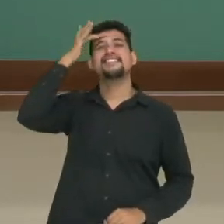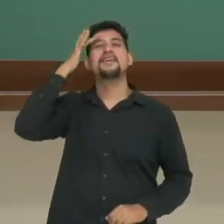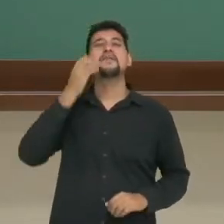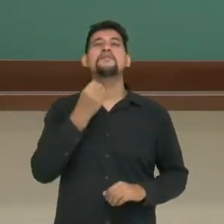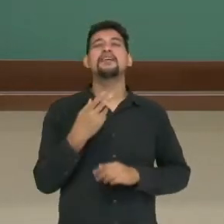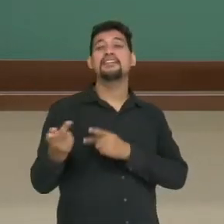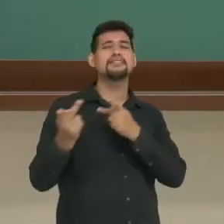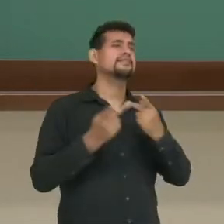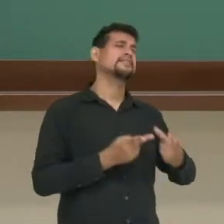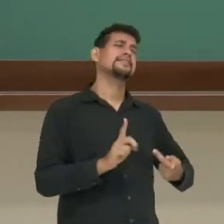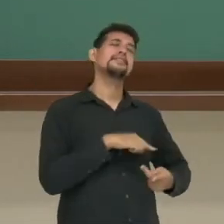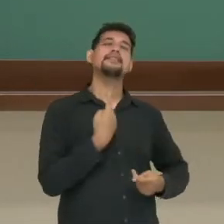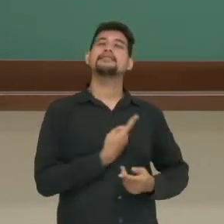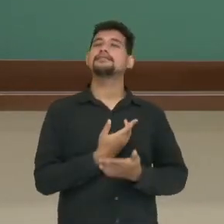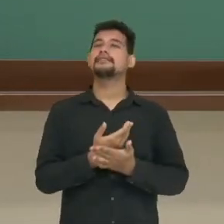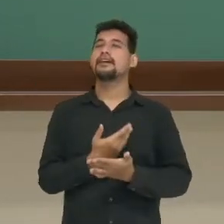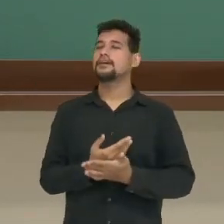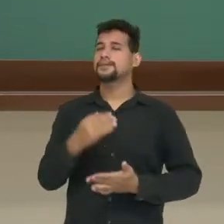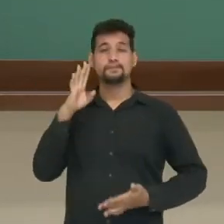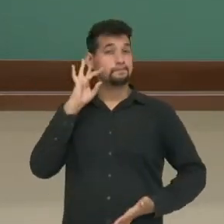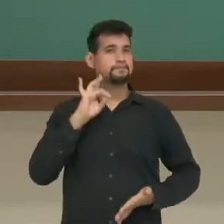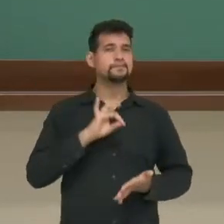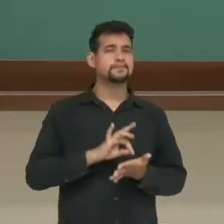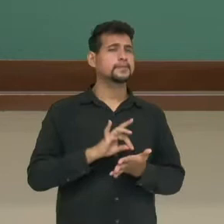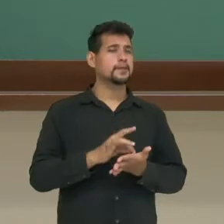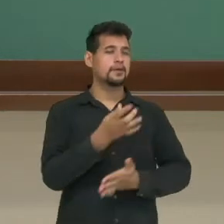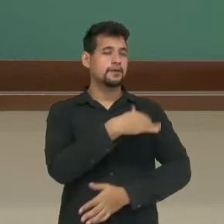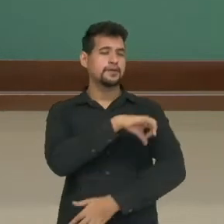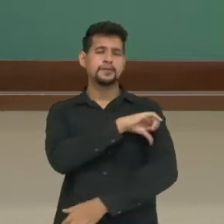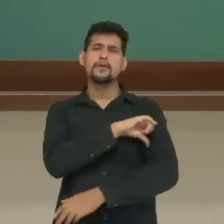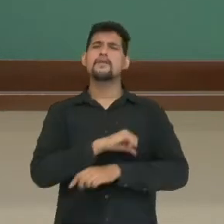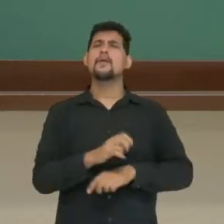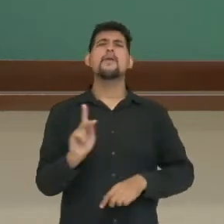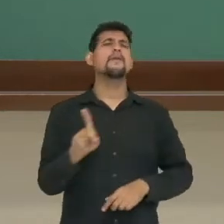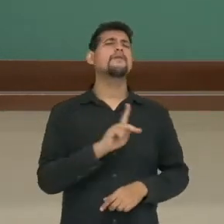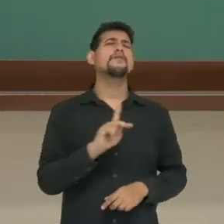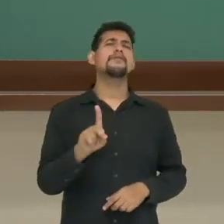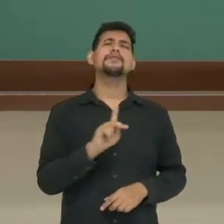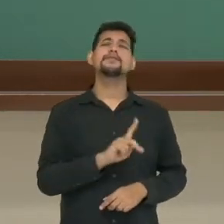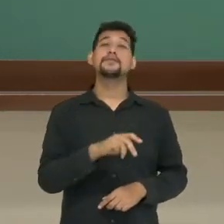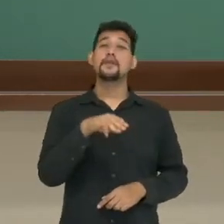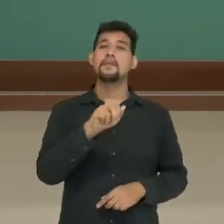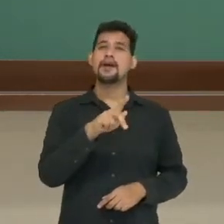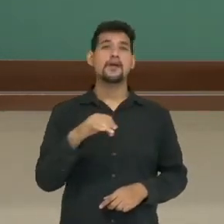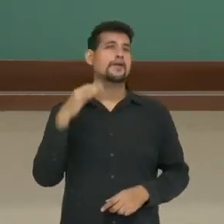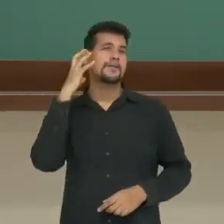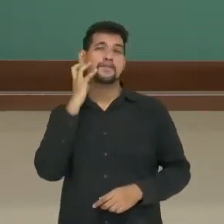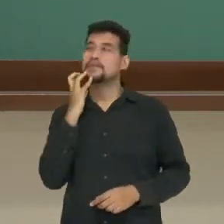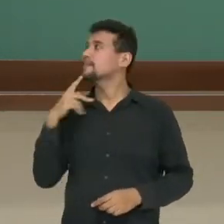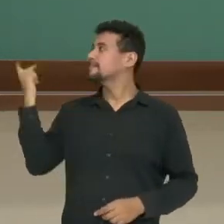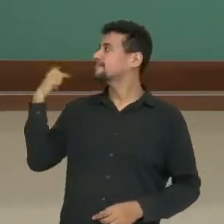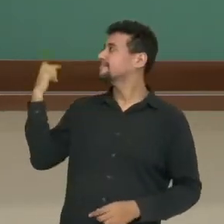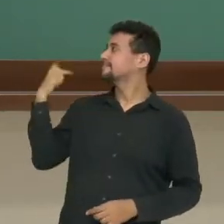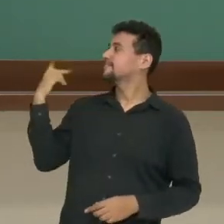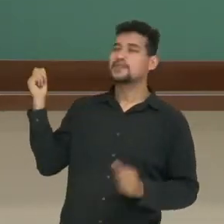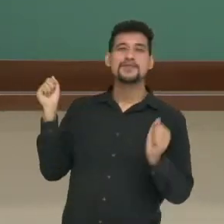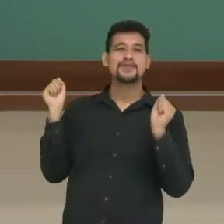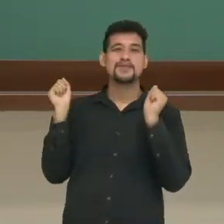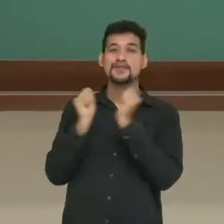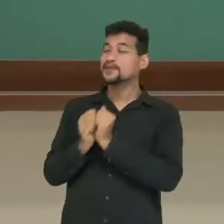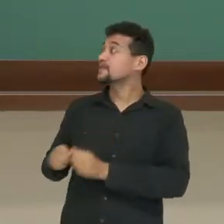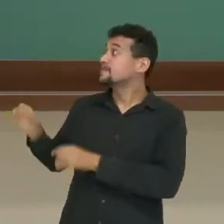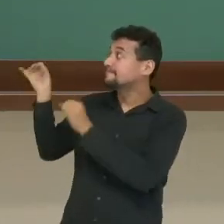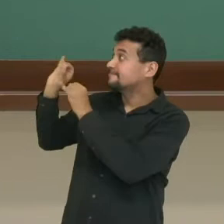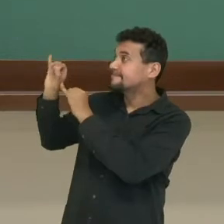povo! Bem-vindos à nossa aula de História do nono ano. Eu sou o professor Marlon. O Kelvin está com a gente, dê um oi